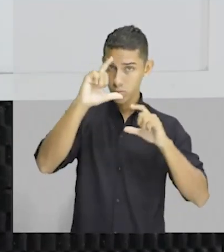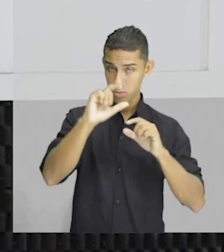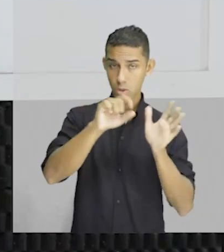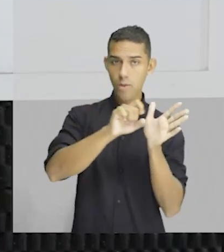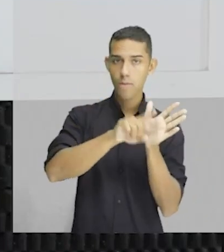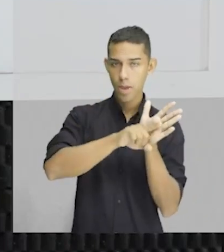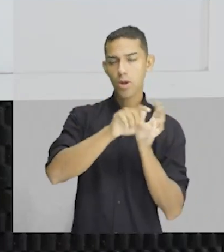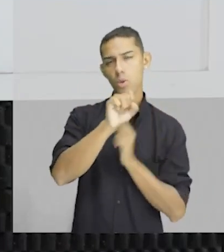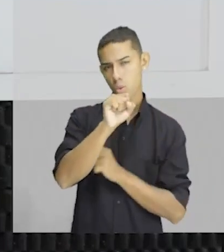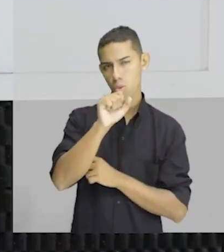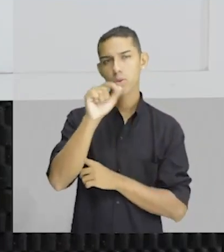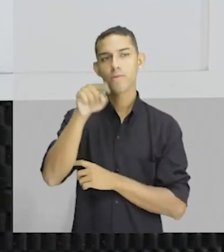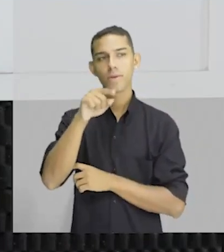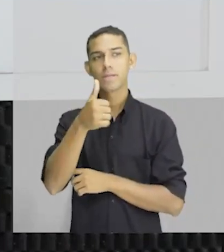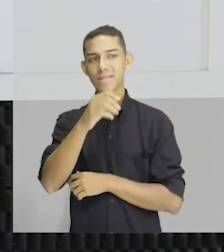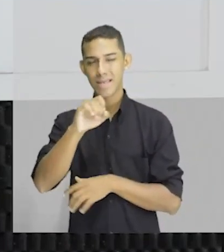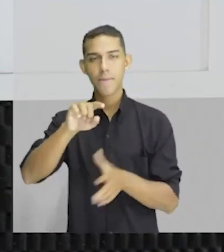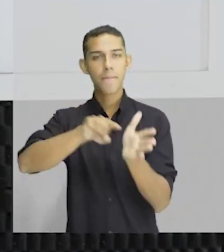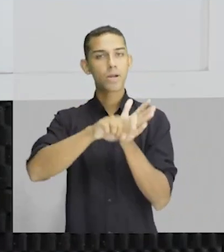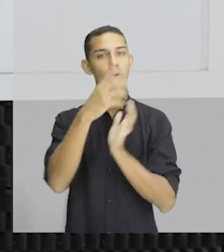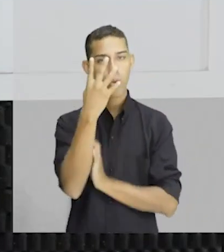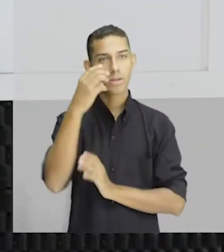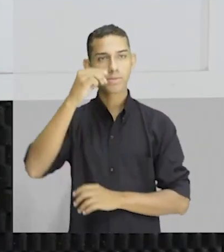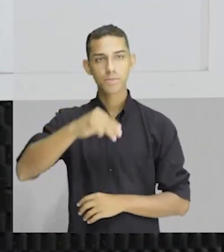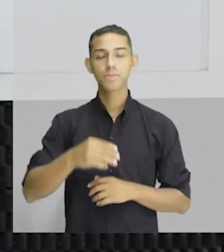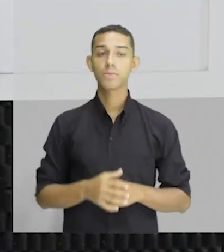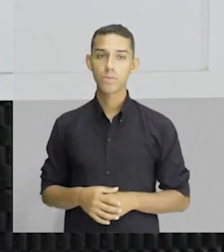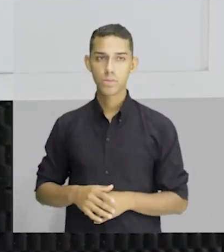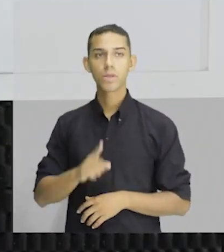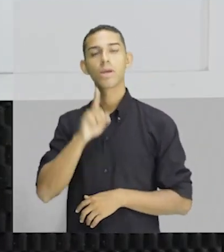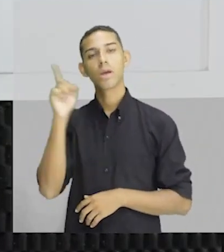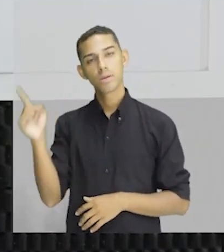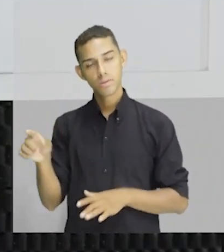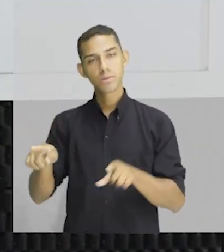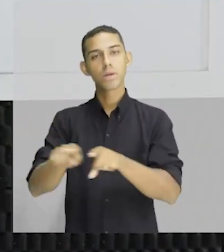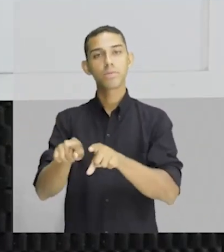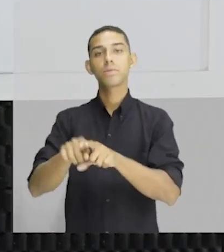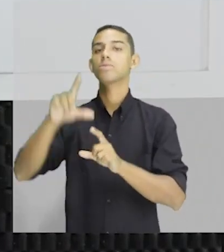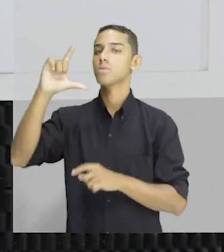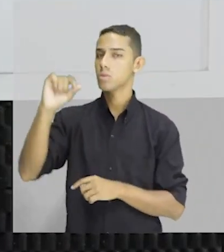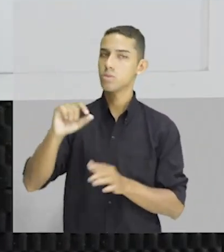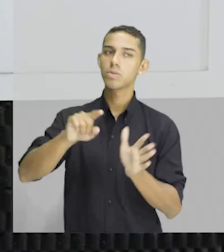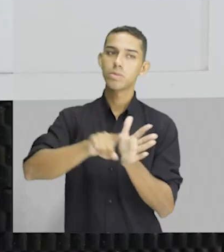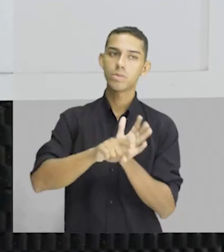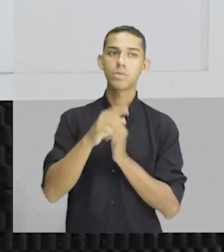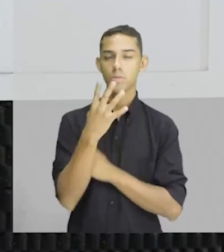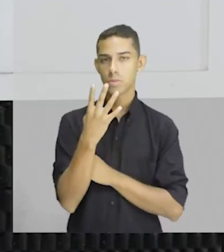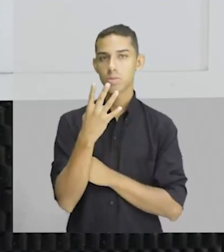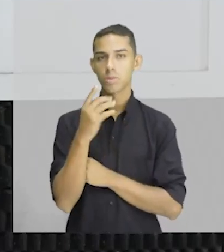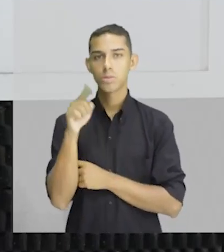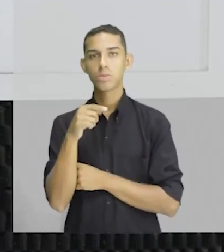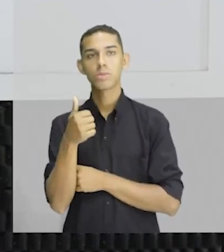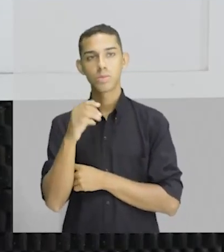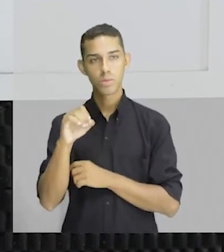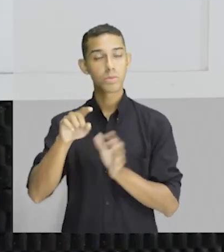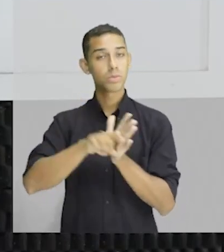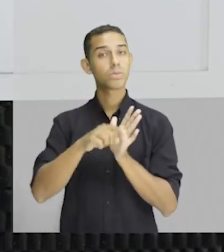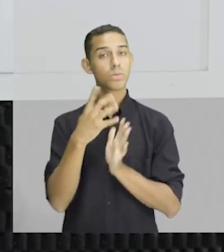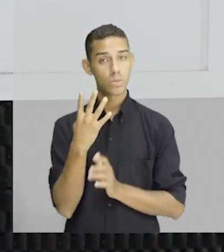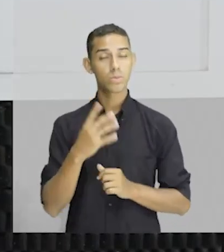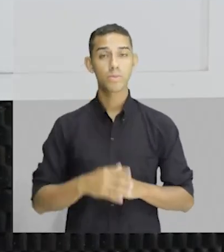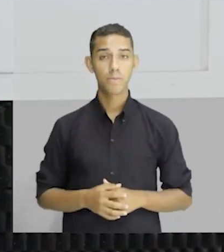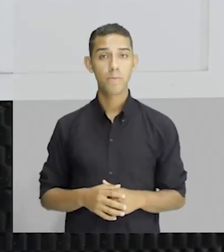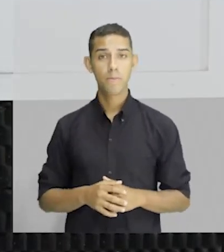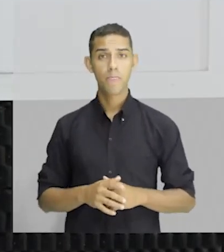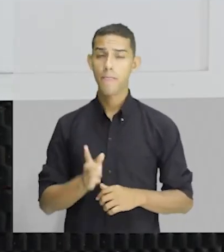8 vezes 10 elevado a menos 4. E esse negativo bem aqui, ó, a de aço diminuiu 4 vezes 10 elevado a menos 4. Tá?